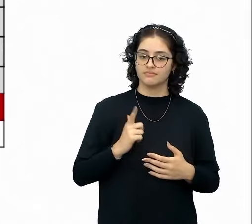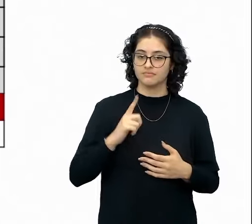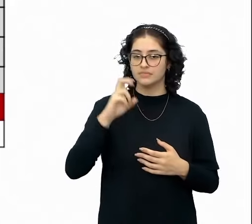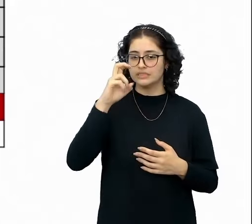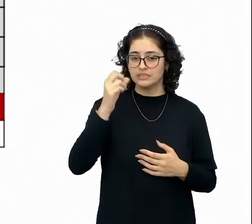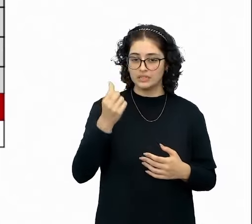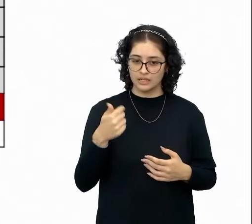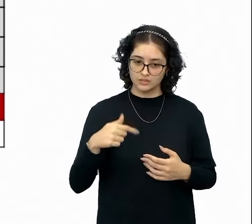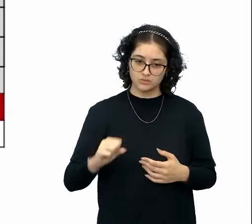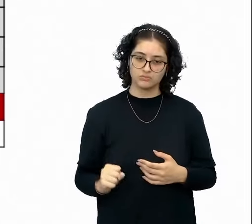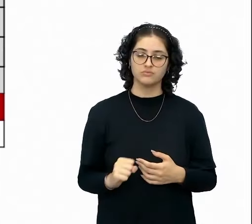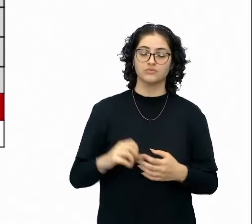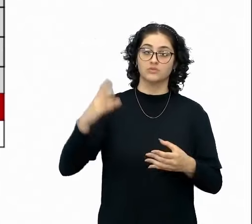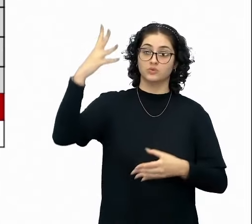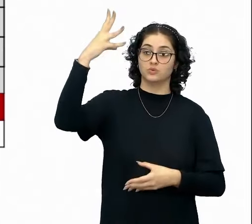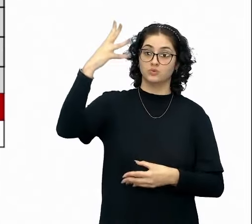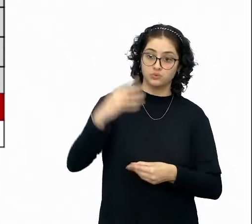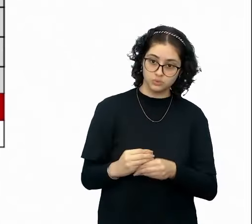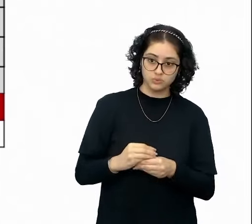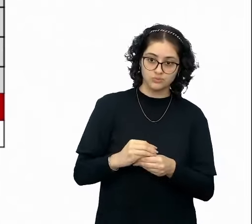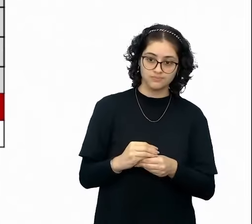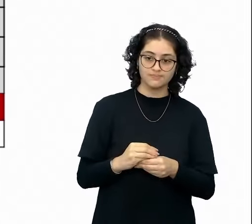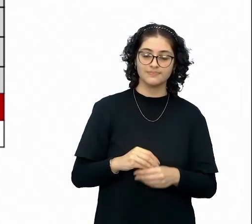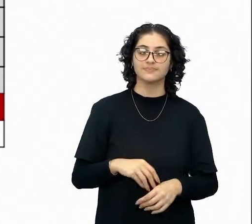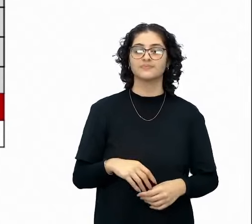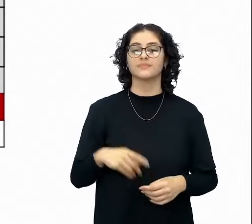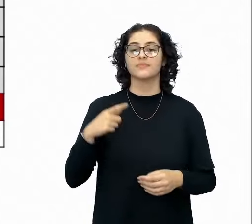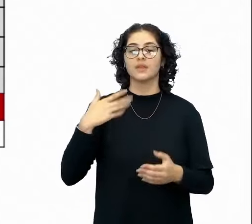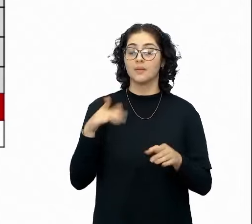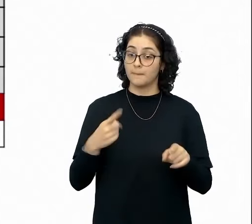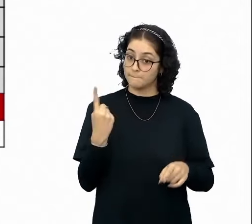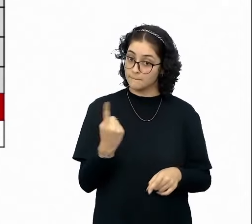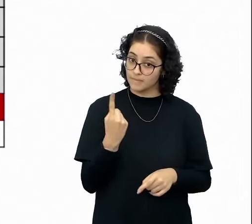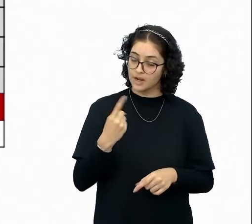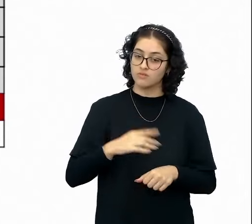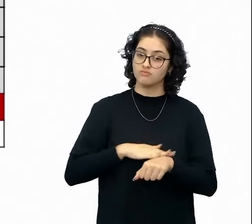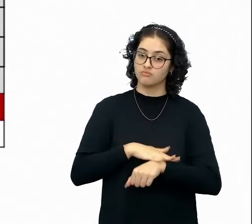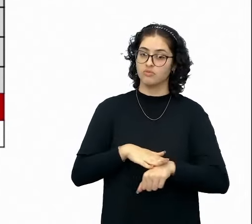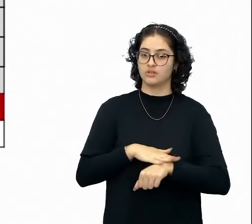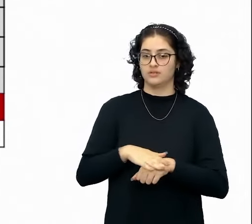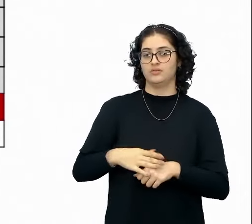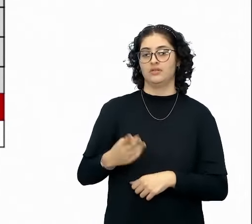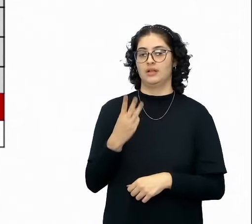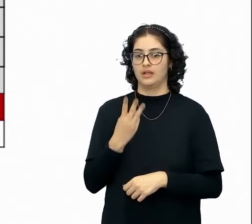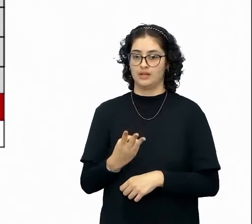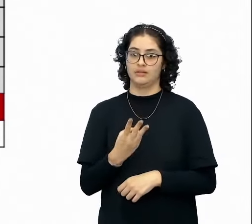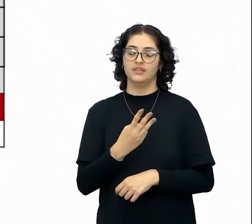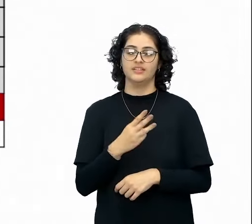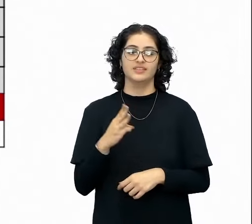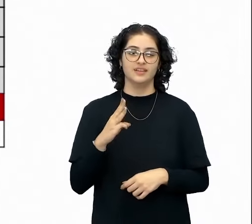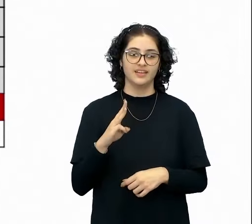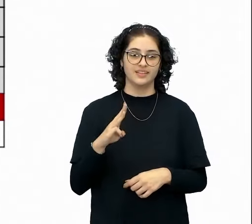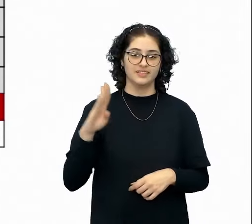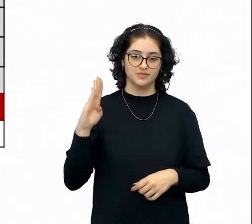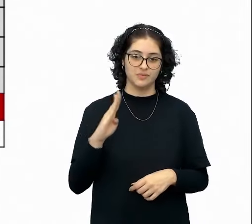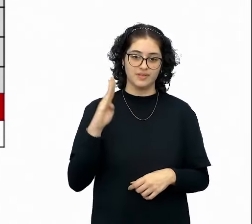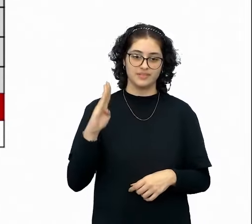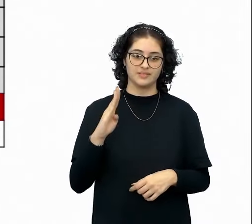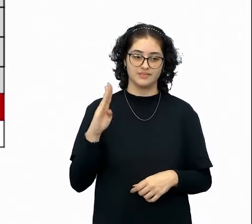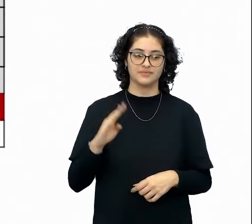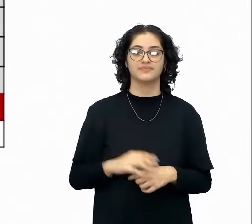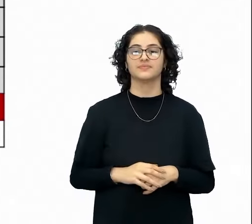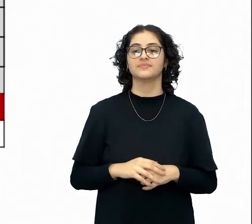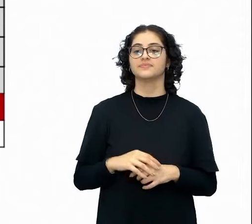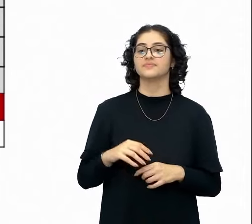6, 7, 8. Mas, primeiro, nós conversamos sobre essa do terceiro bimestre, tá?